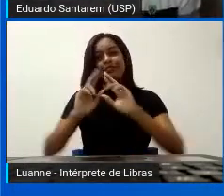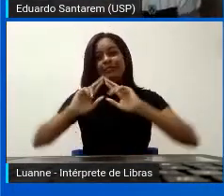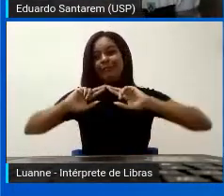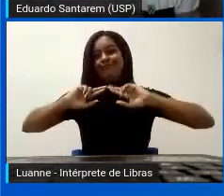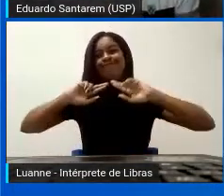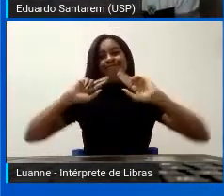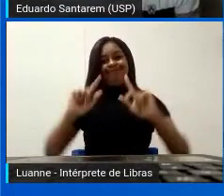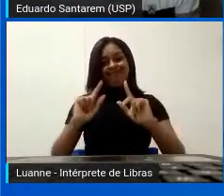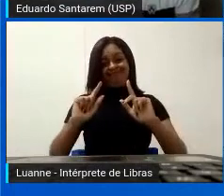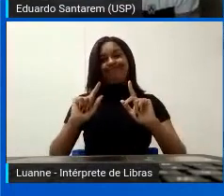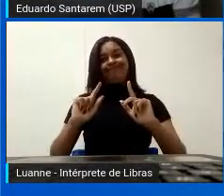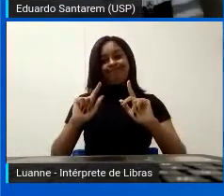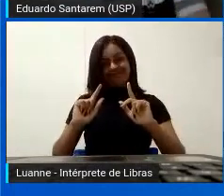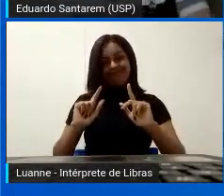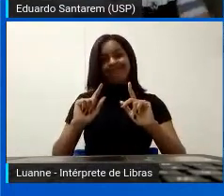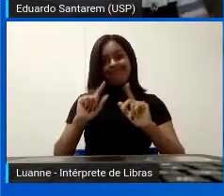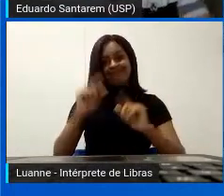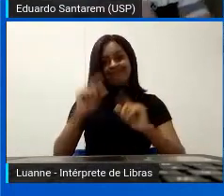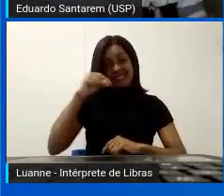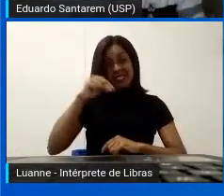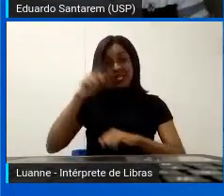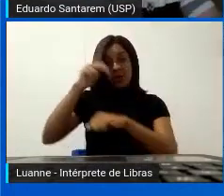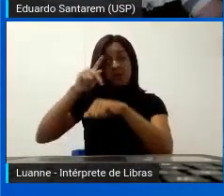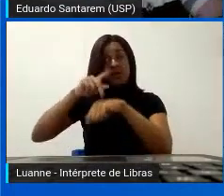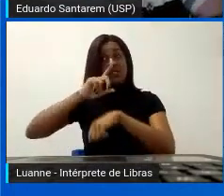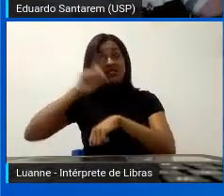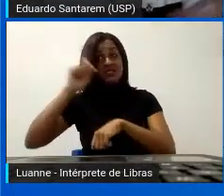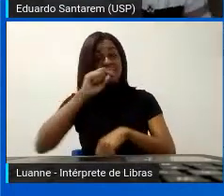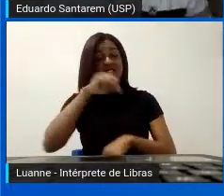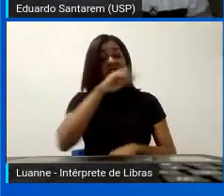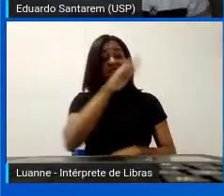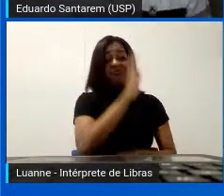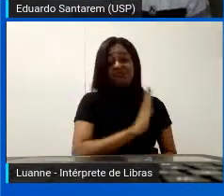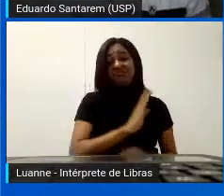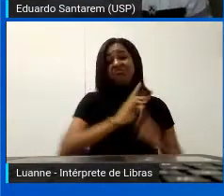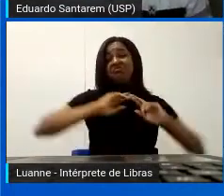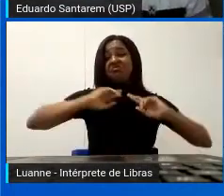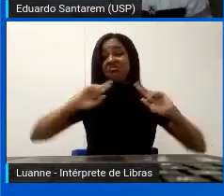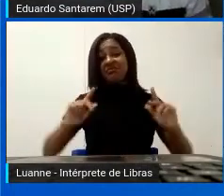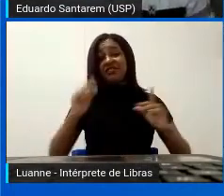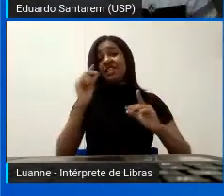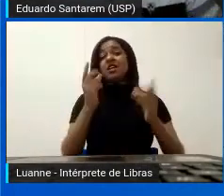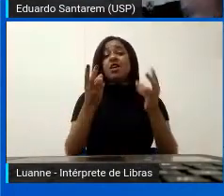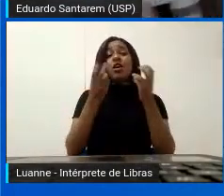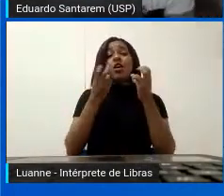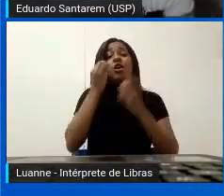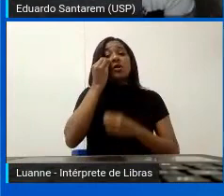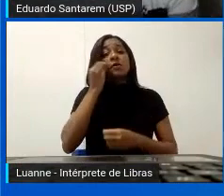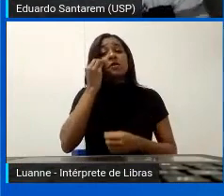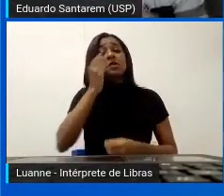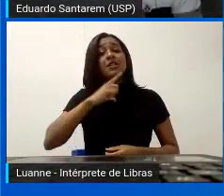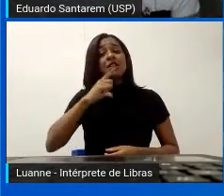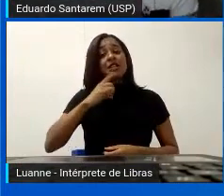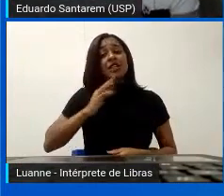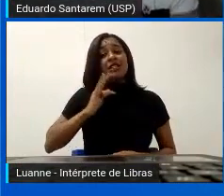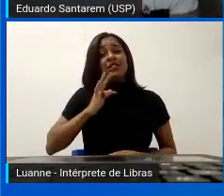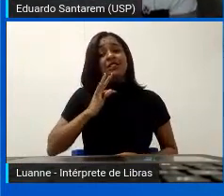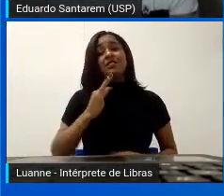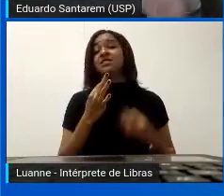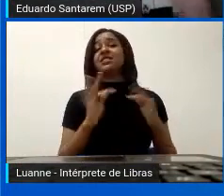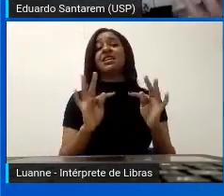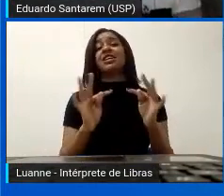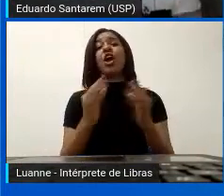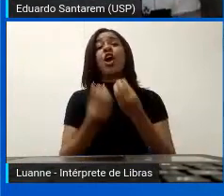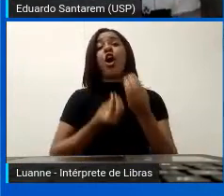diferente do que a gente tem aqui então quando eu olho para a experiência do que a gente tem de tecnologia hoje em dia porque a gente tem como é que eu consigo